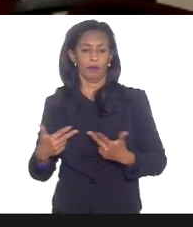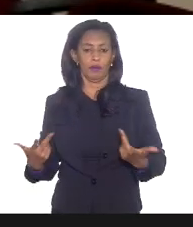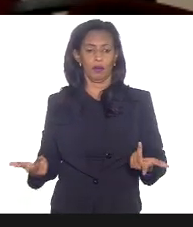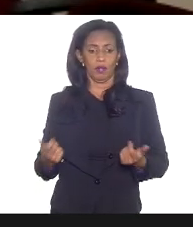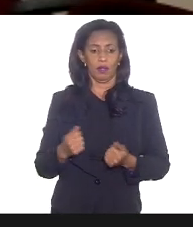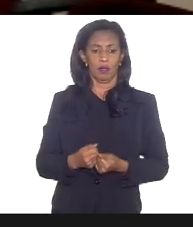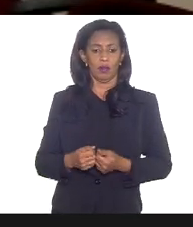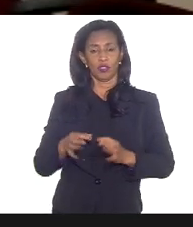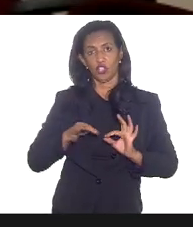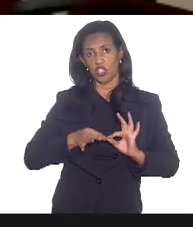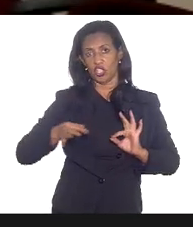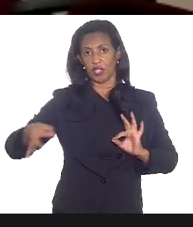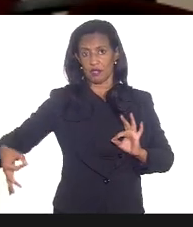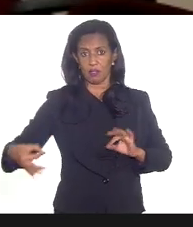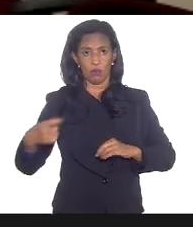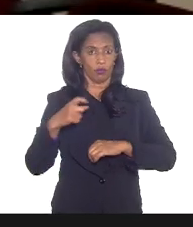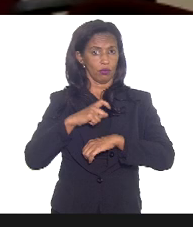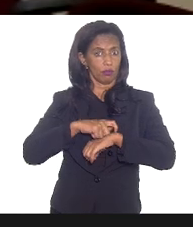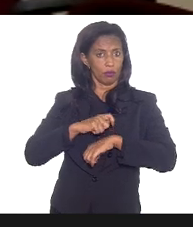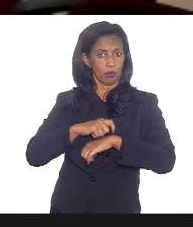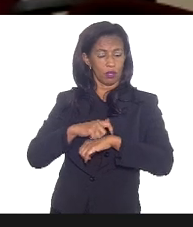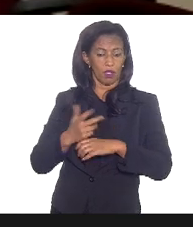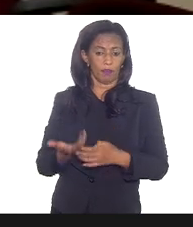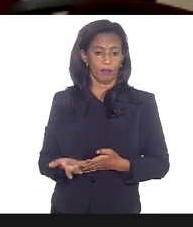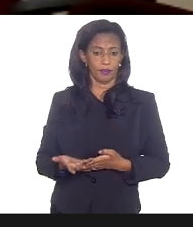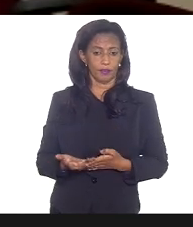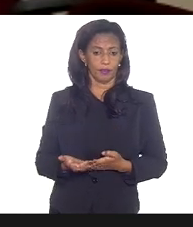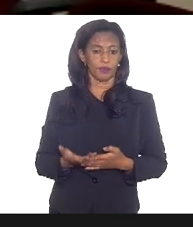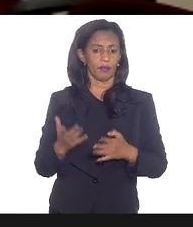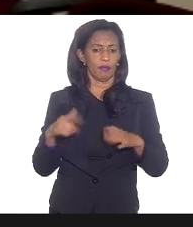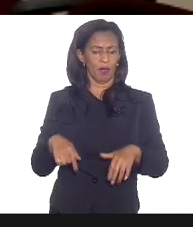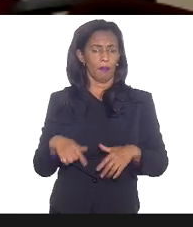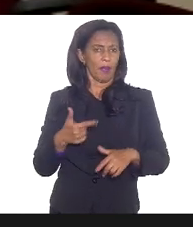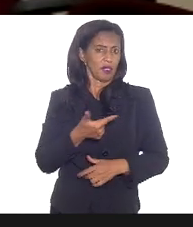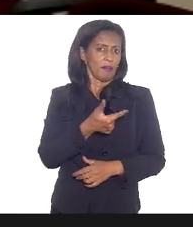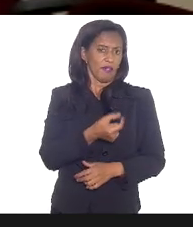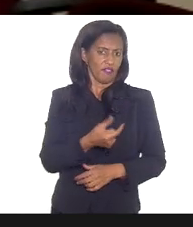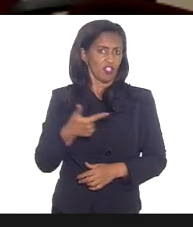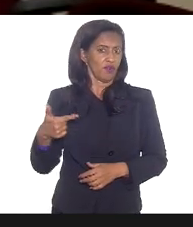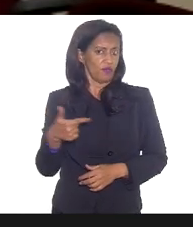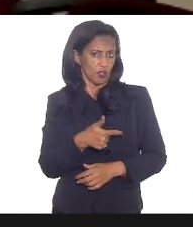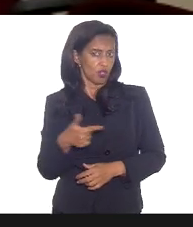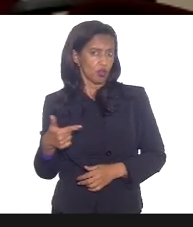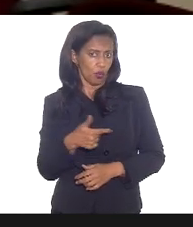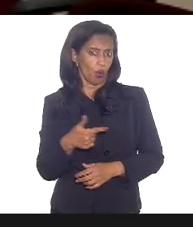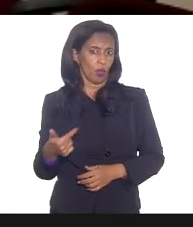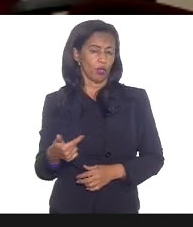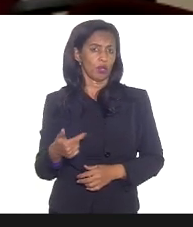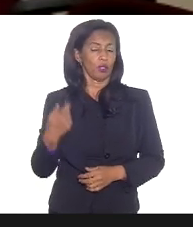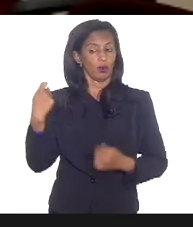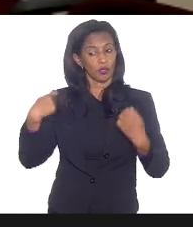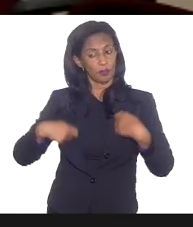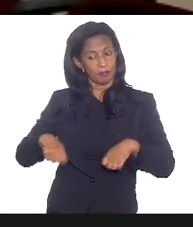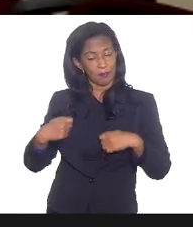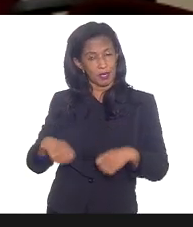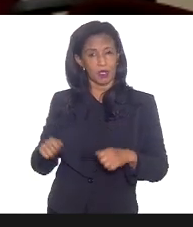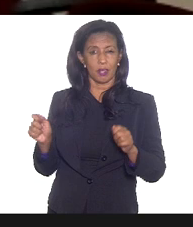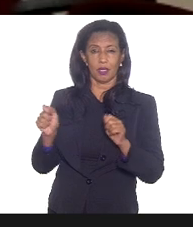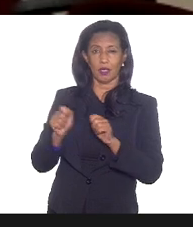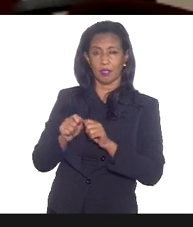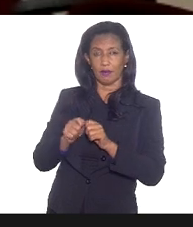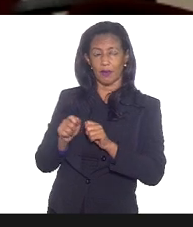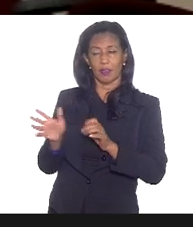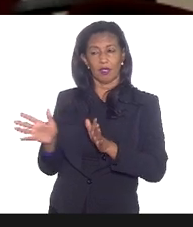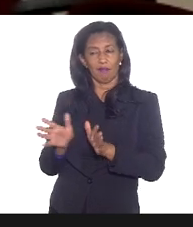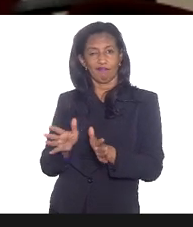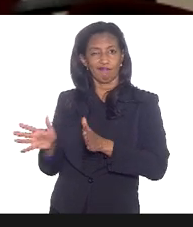de extensão desse prazo, mas no momento esse prazo ele é para 2022, então nós precisamos fazer os movimentos para que